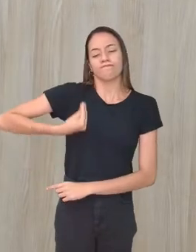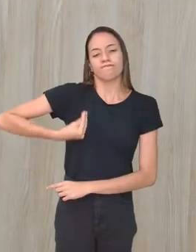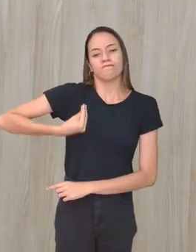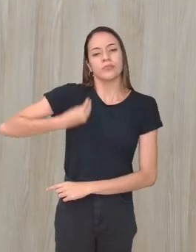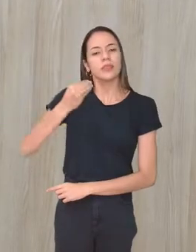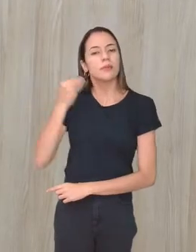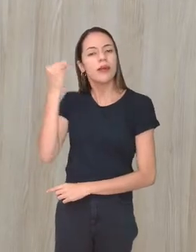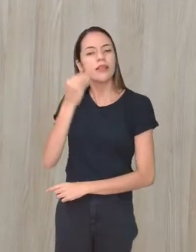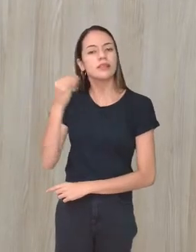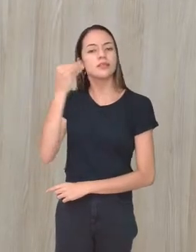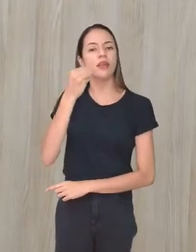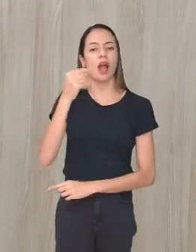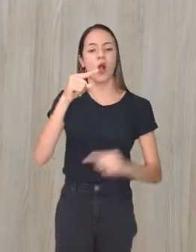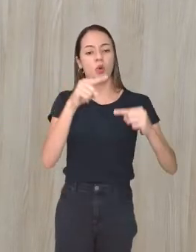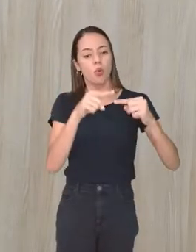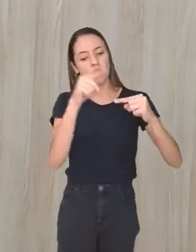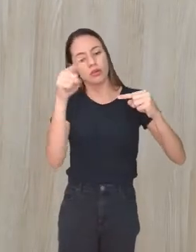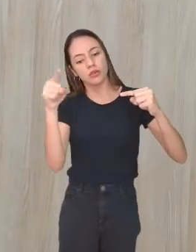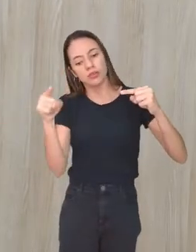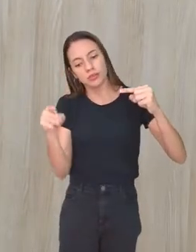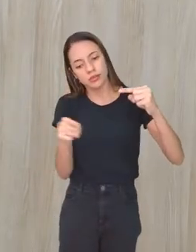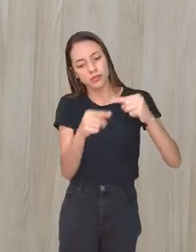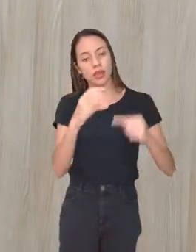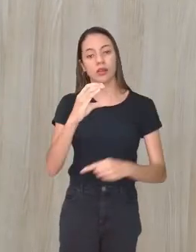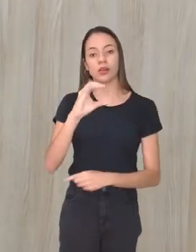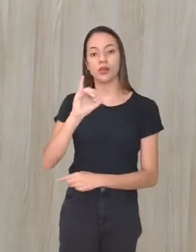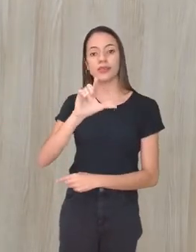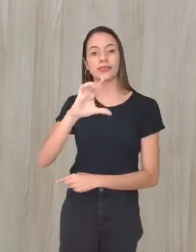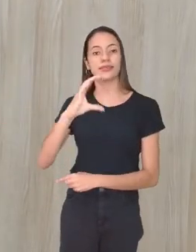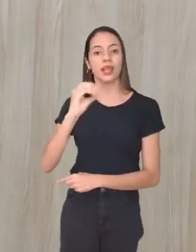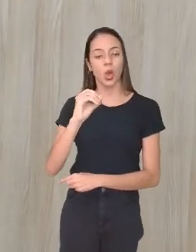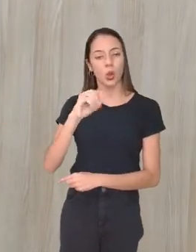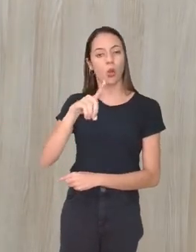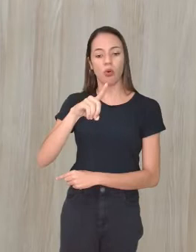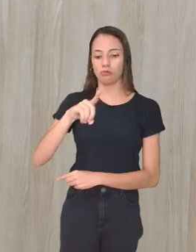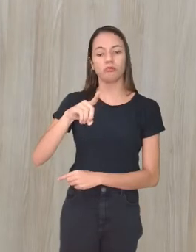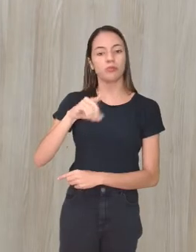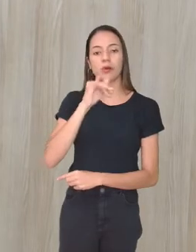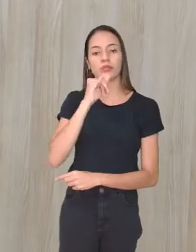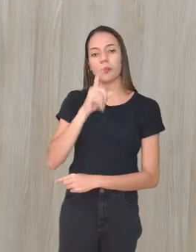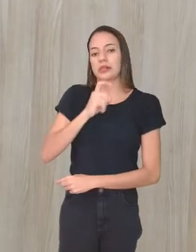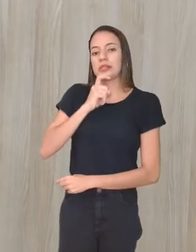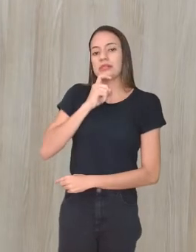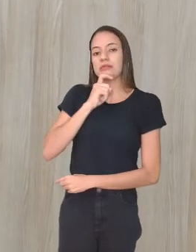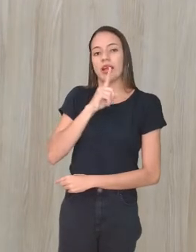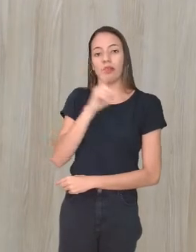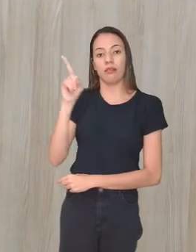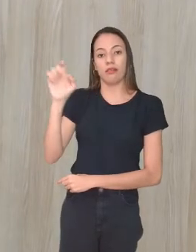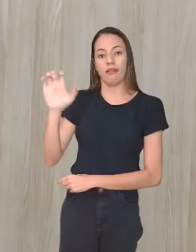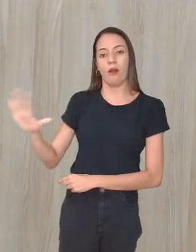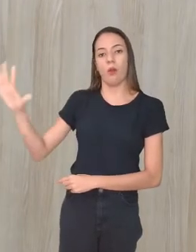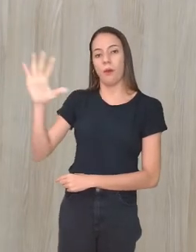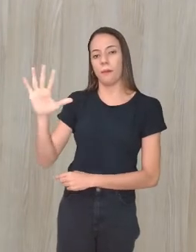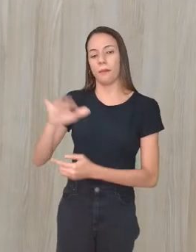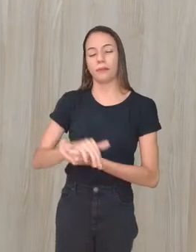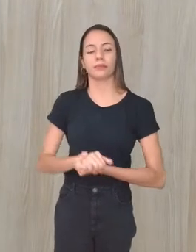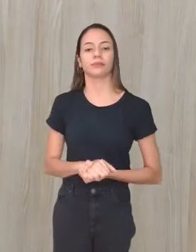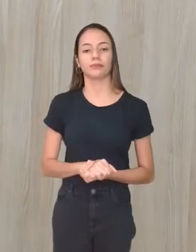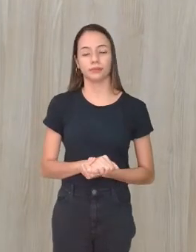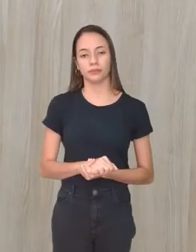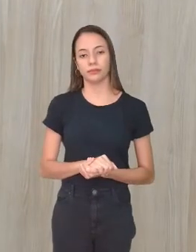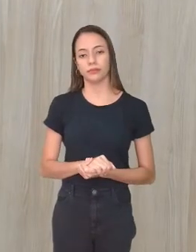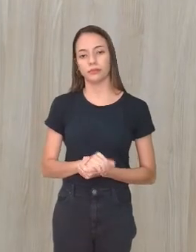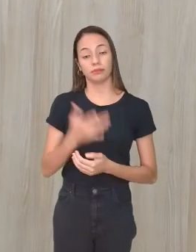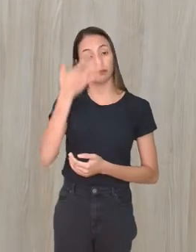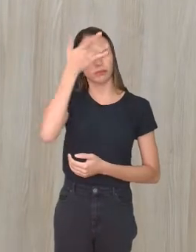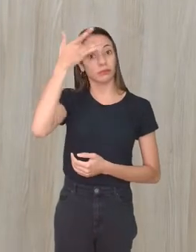ciclo natural que a natureza estava oferecendo do inverno lá na Europa, né? Então, as